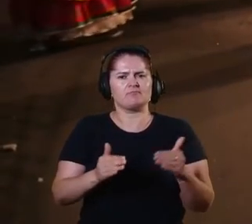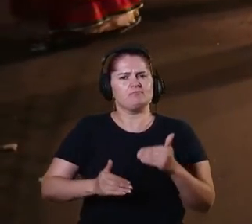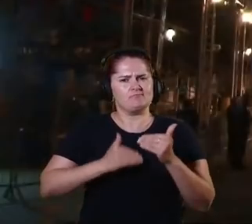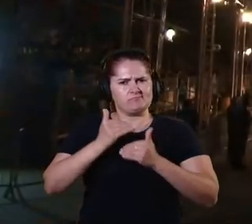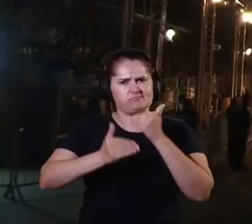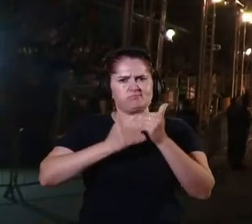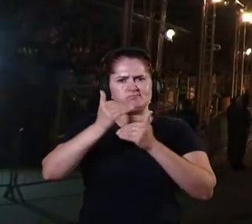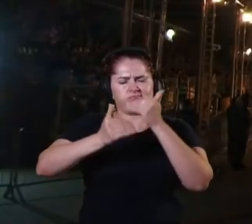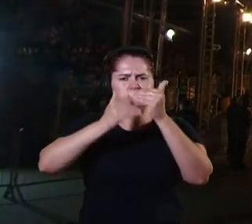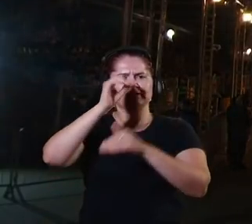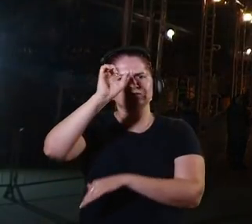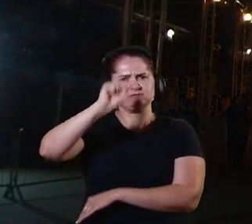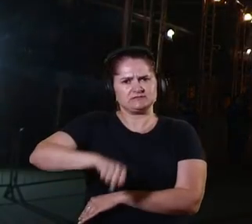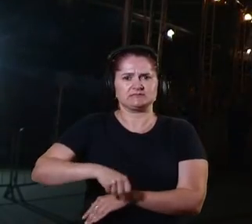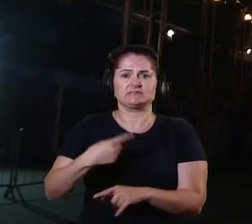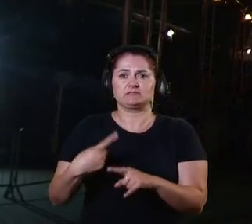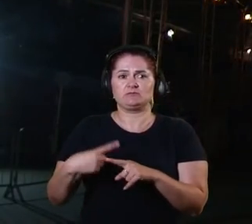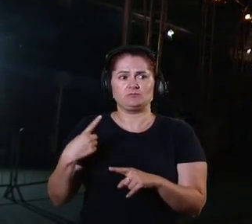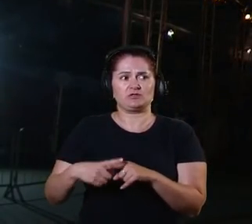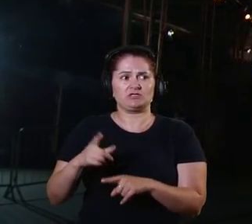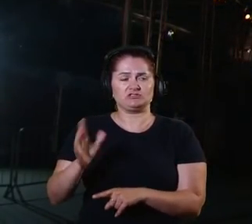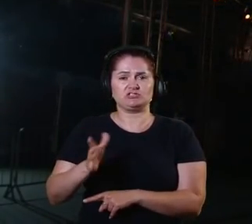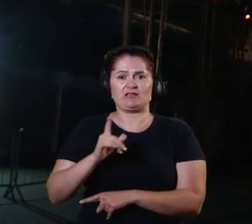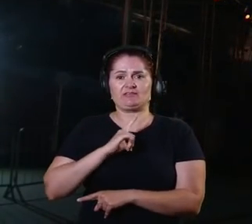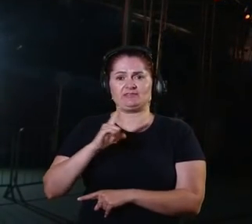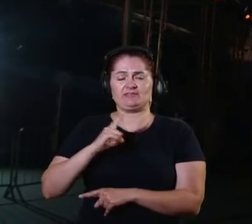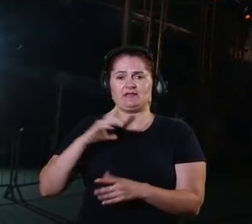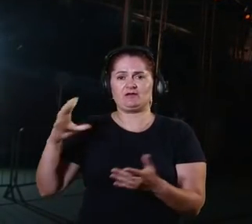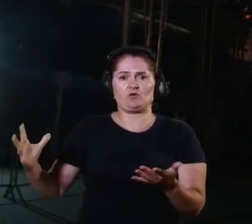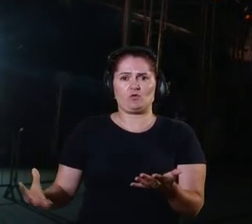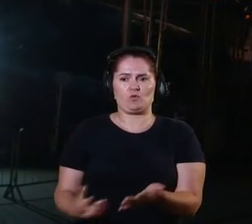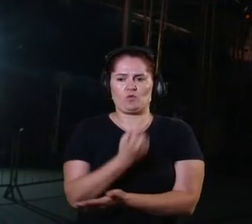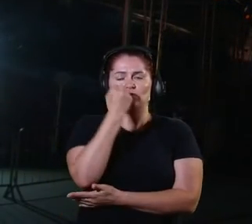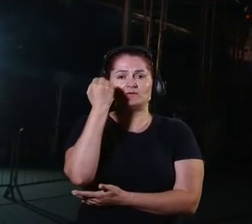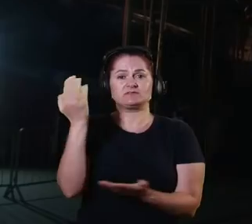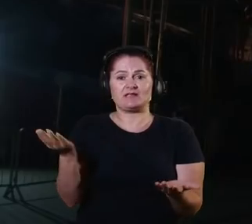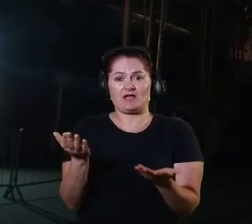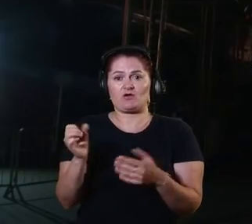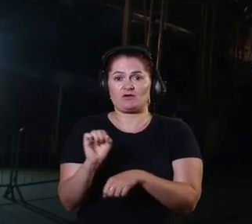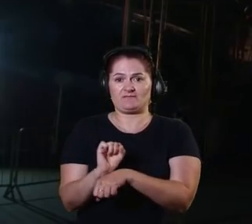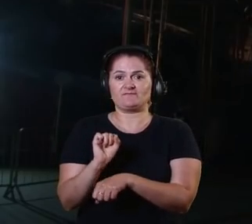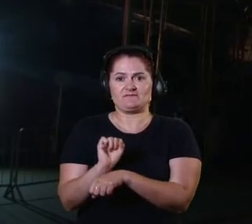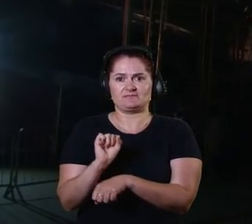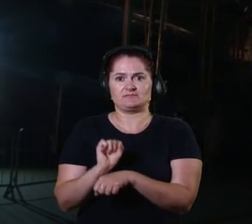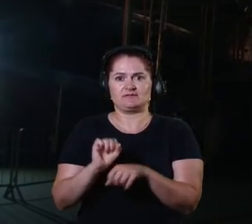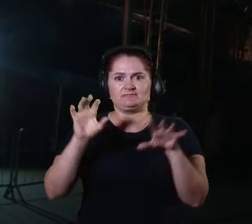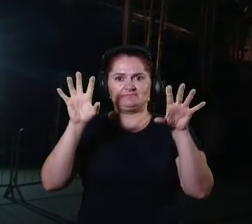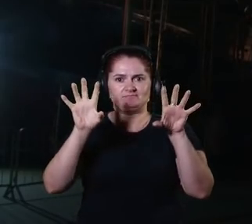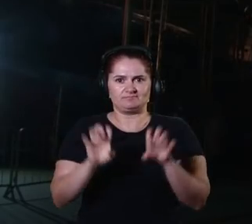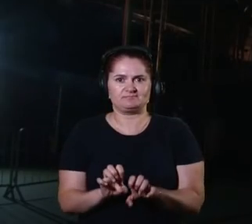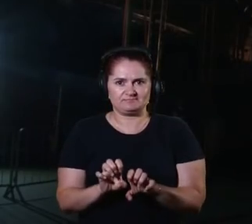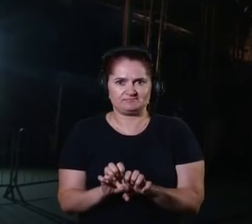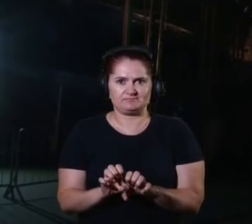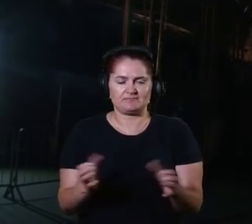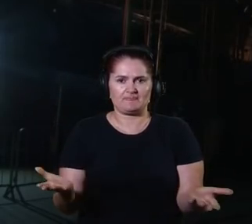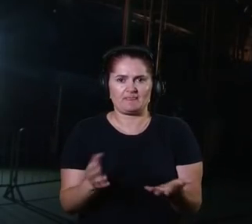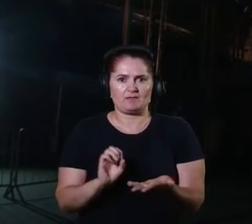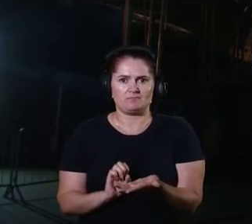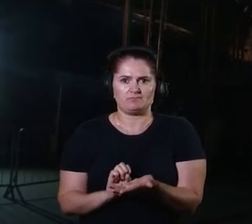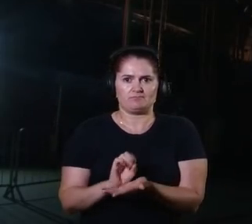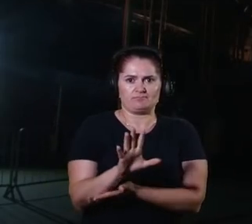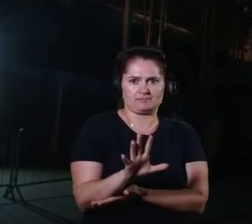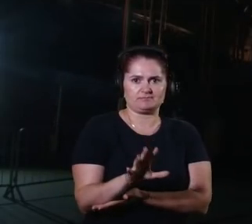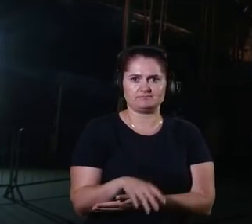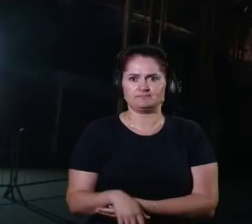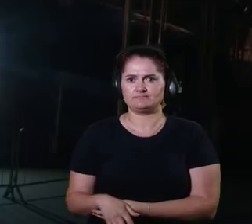dá para dizer que essa é uma luta que já tem grandes conquistas, né. Vamos então aguardar agora que escureceu tudo aqui. É, agora é a projeção, vamos ao